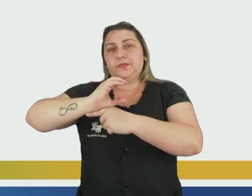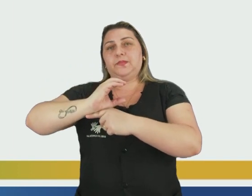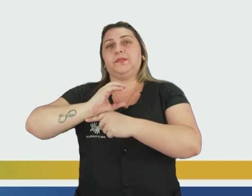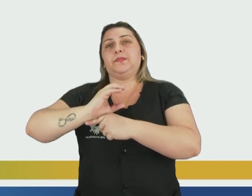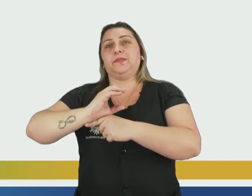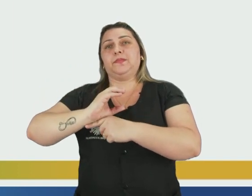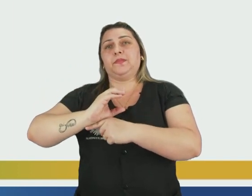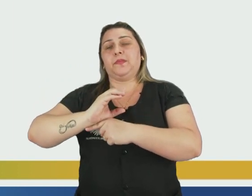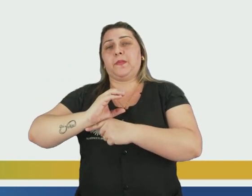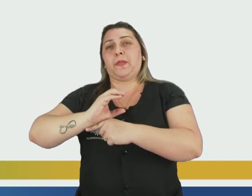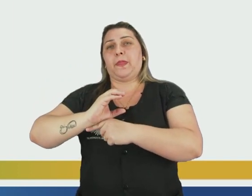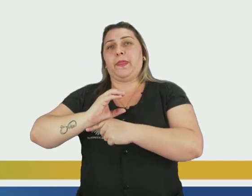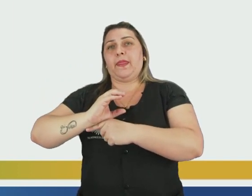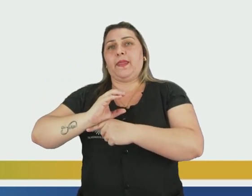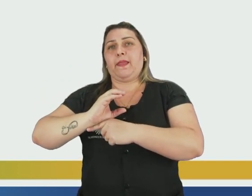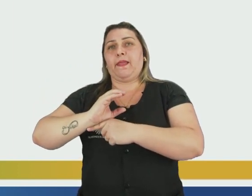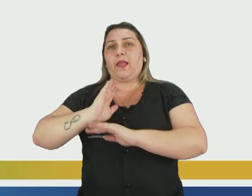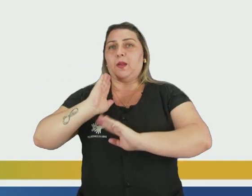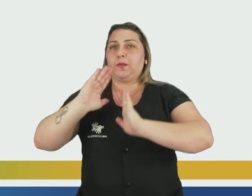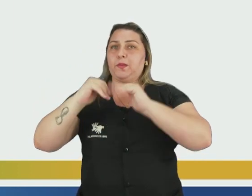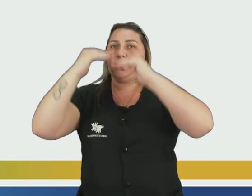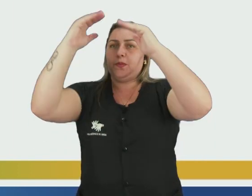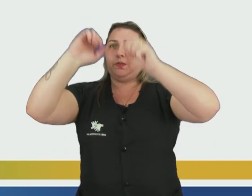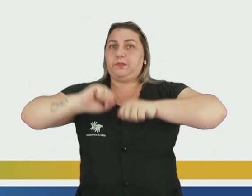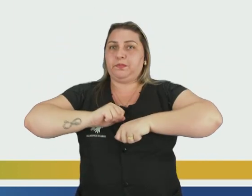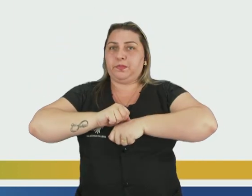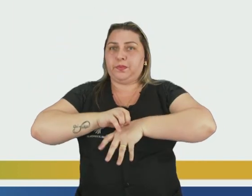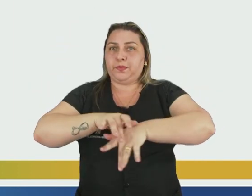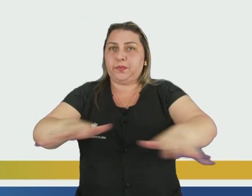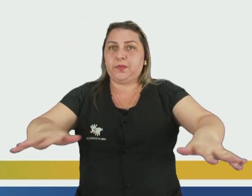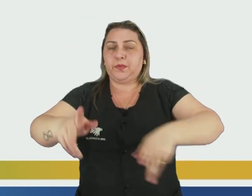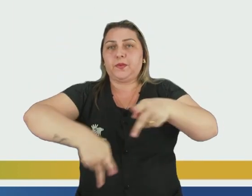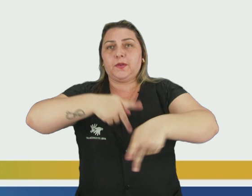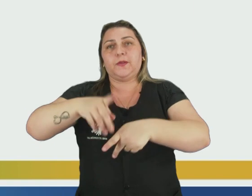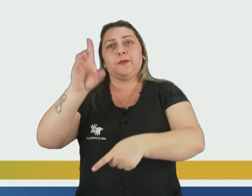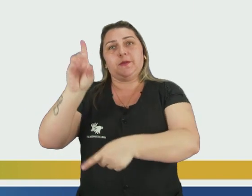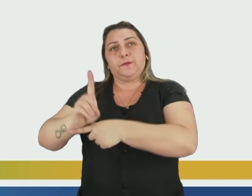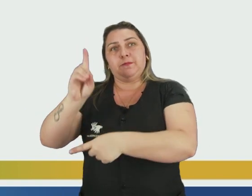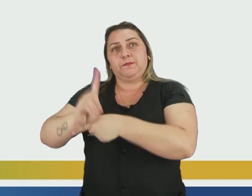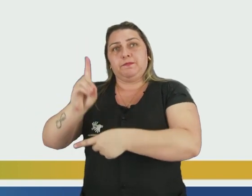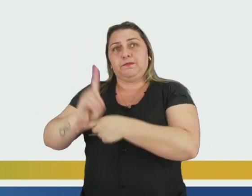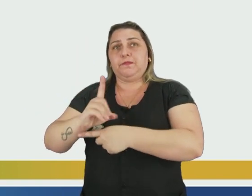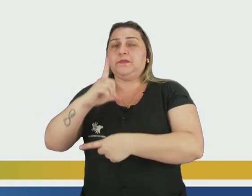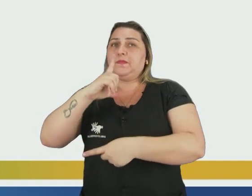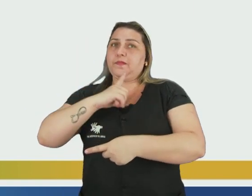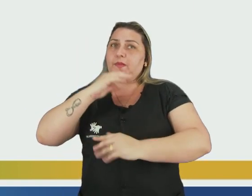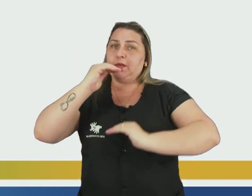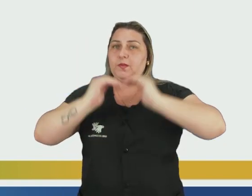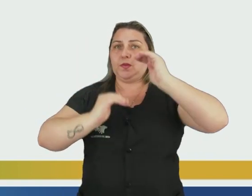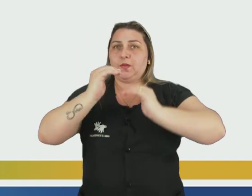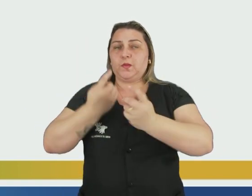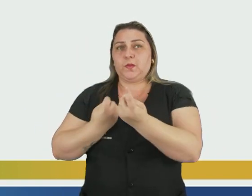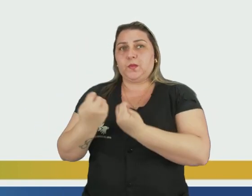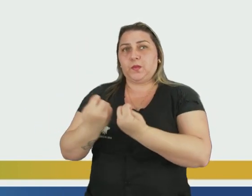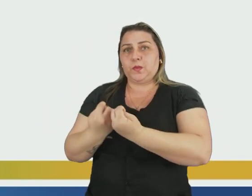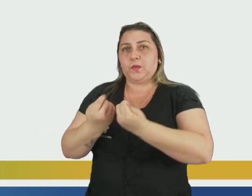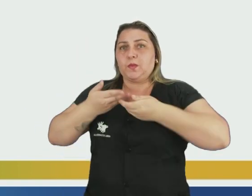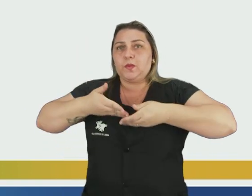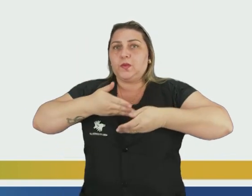C, estava em franco processo de explosão demográfica. D, obteve estabilidade no controle